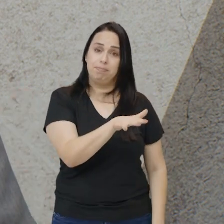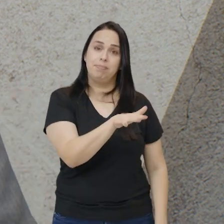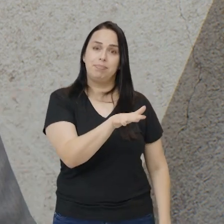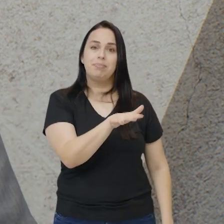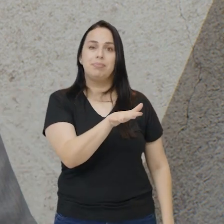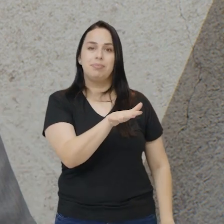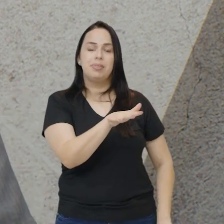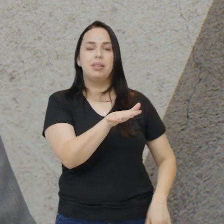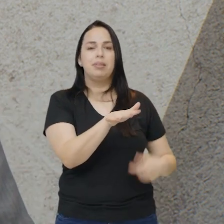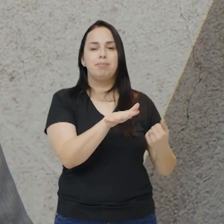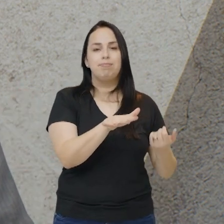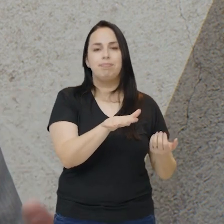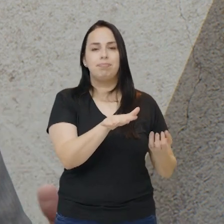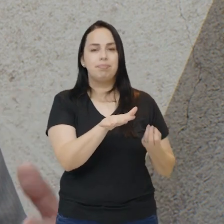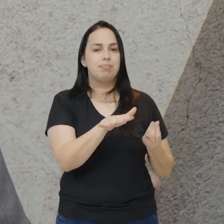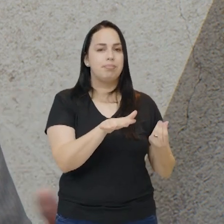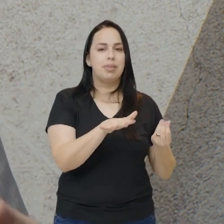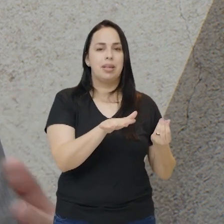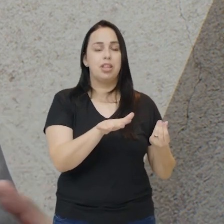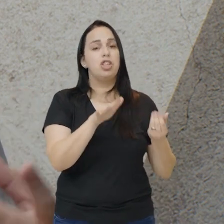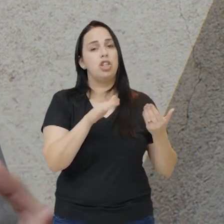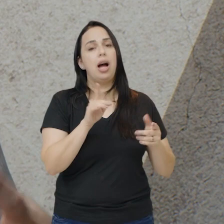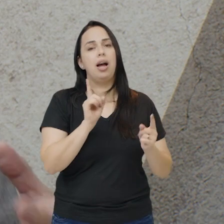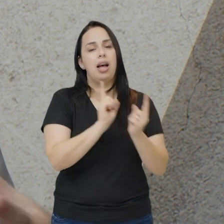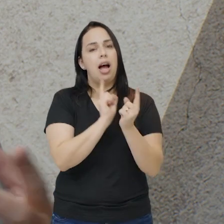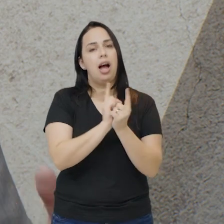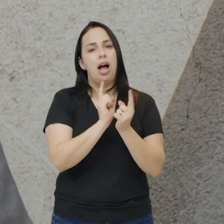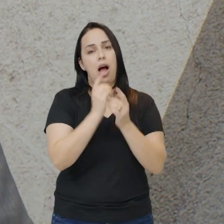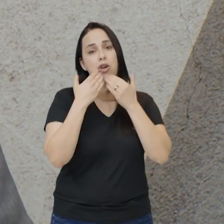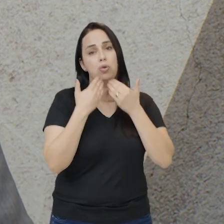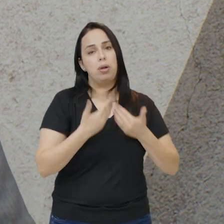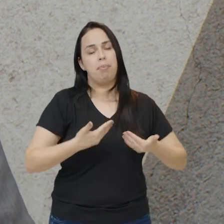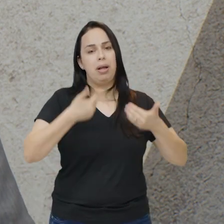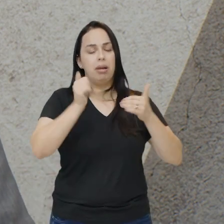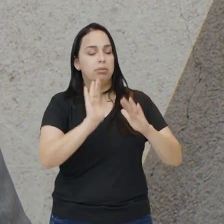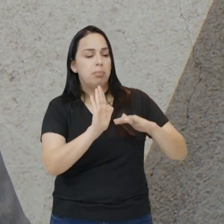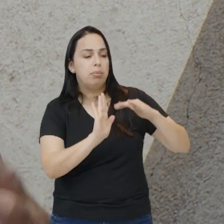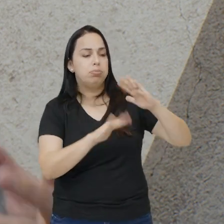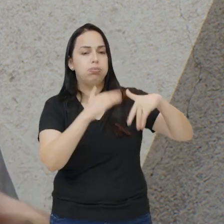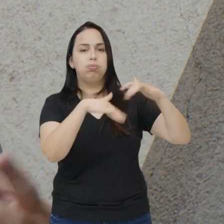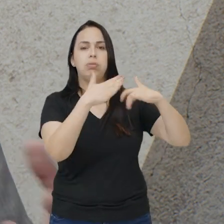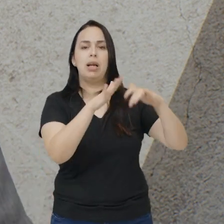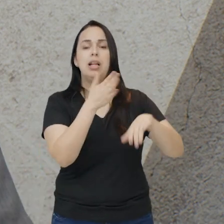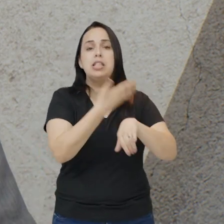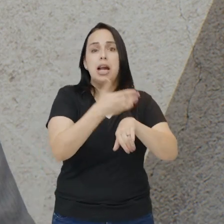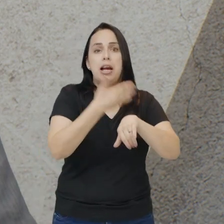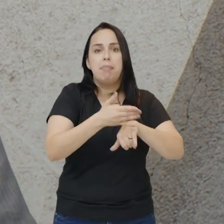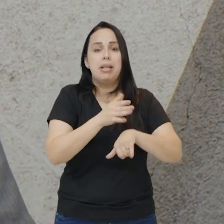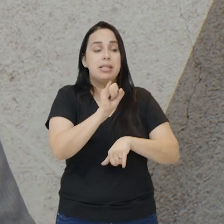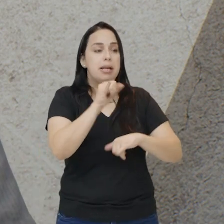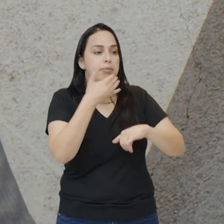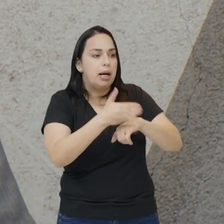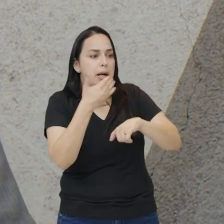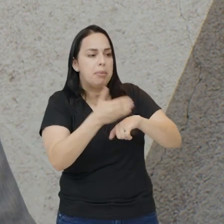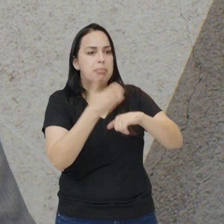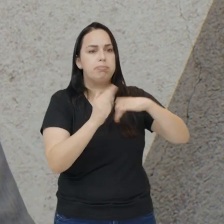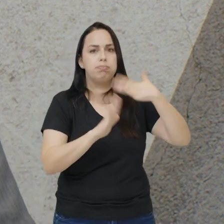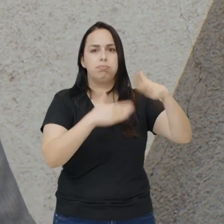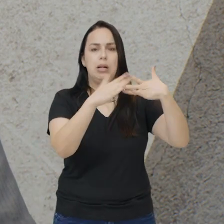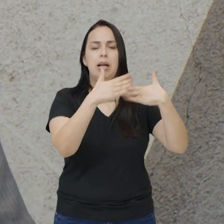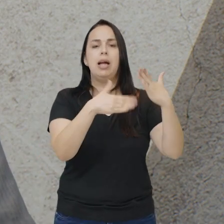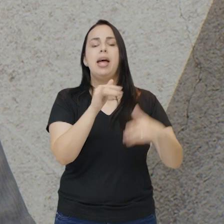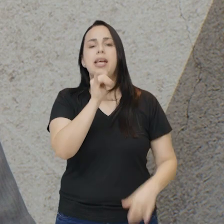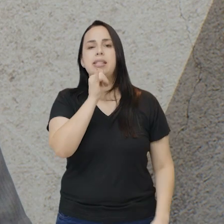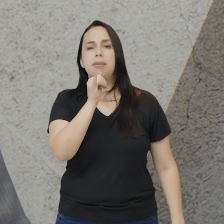setor, né? O que faz com que há já uma melhora nesse atendimento e uma evolução nesse atendimento, né? Não fica, por